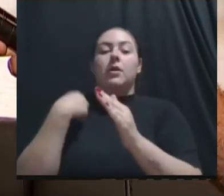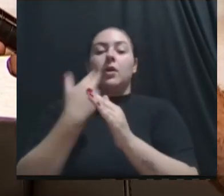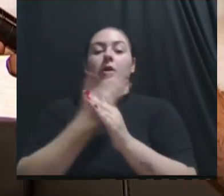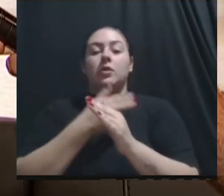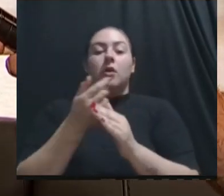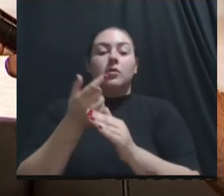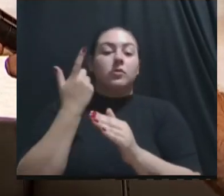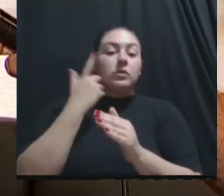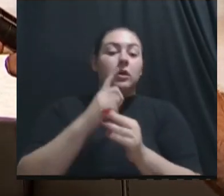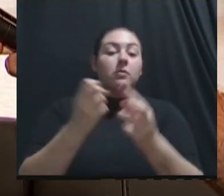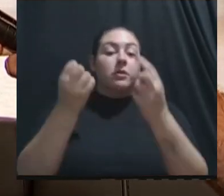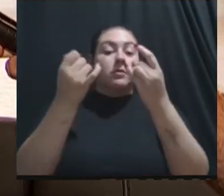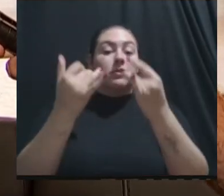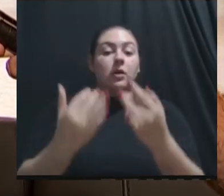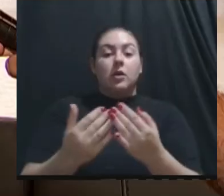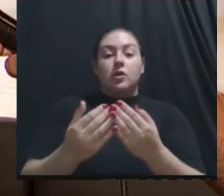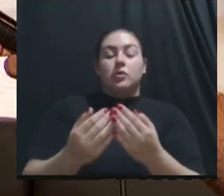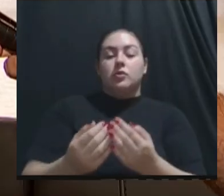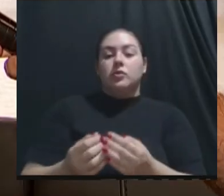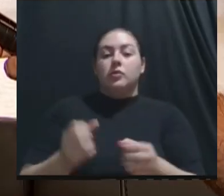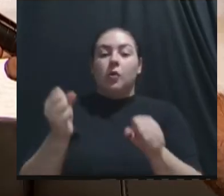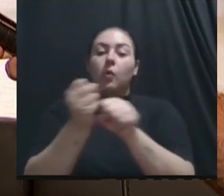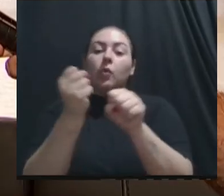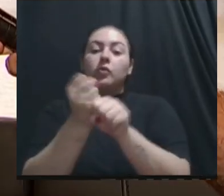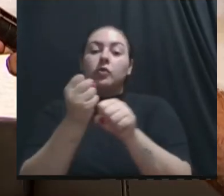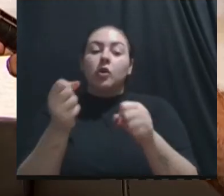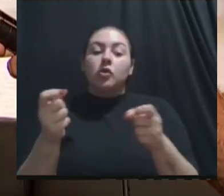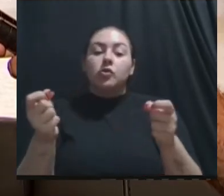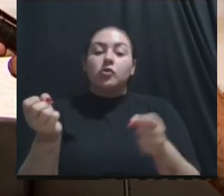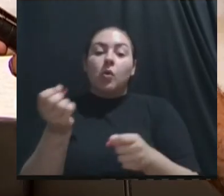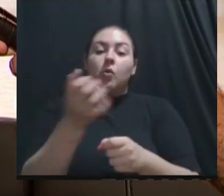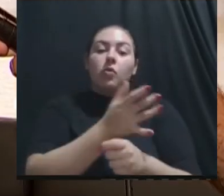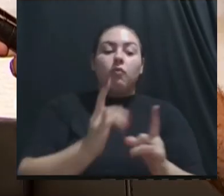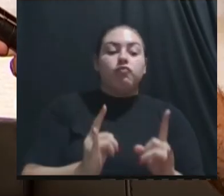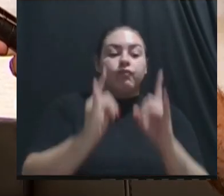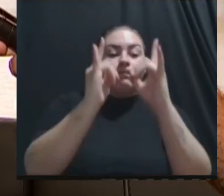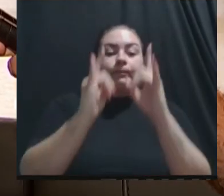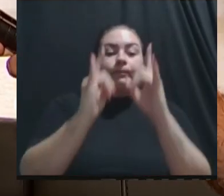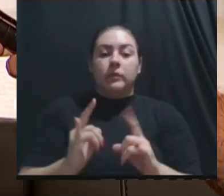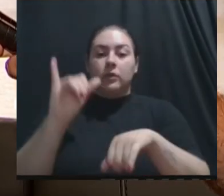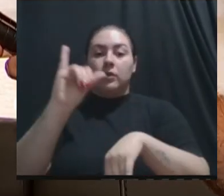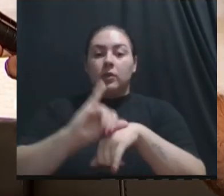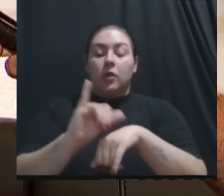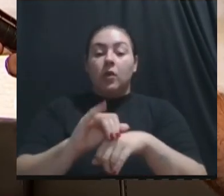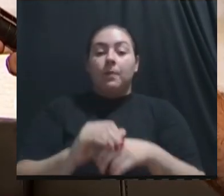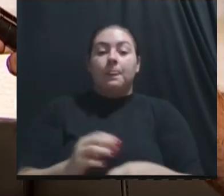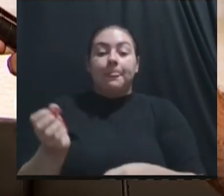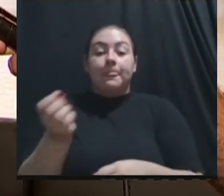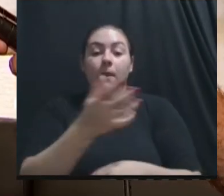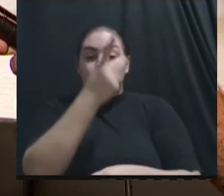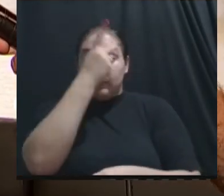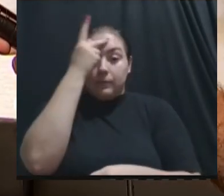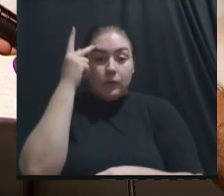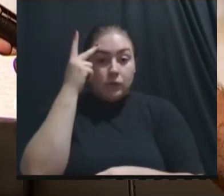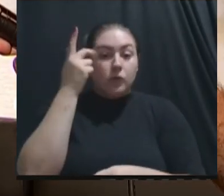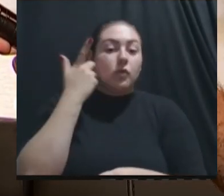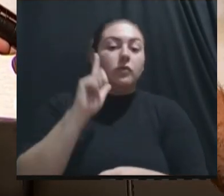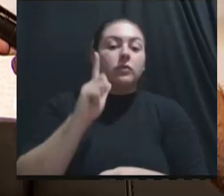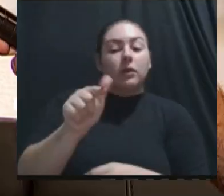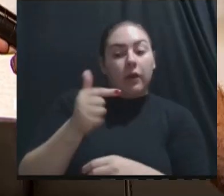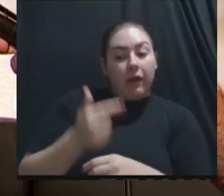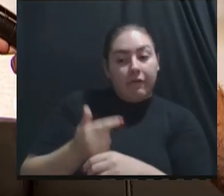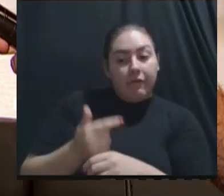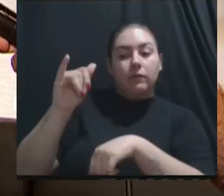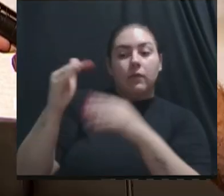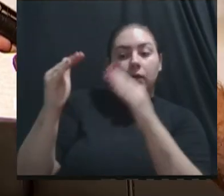novas unidades na região central. Como a gente incentivar novas moradias, novas pessoas vindo a morar no centro. A gente sabe que o esvaziamento do